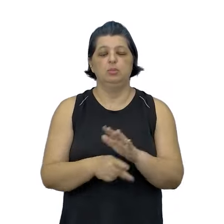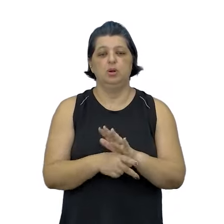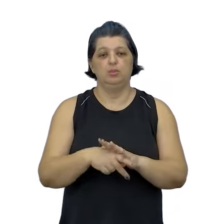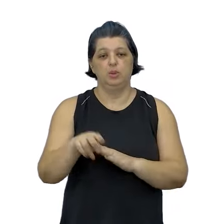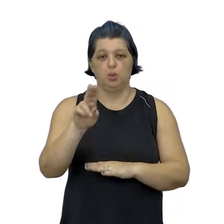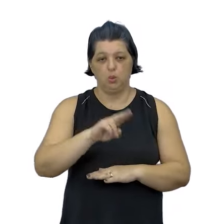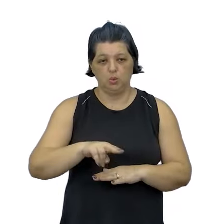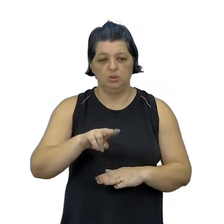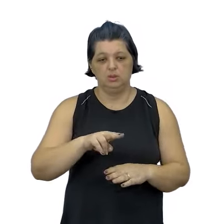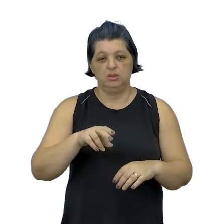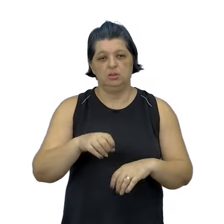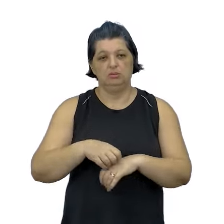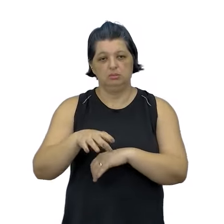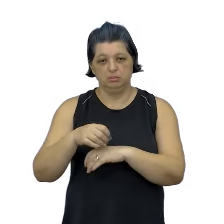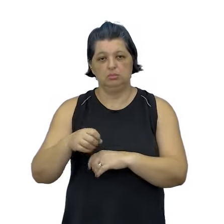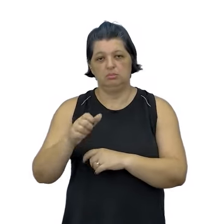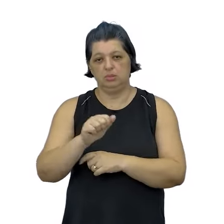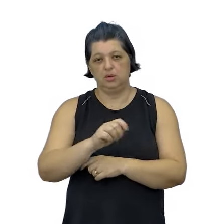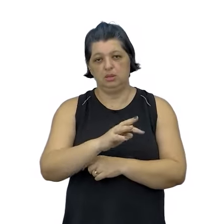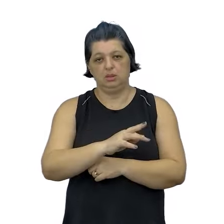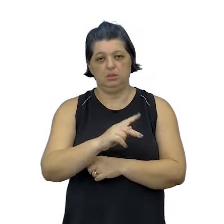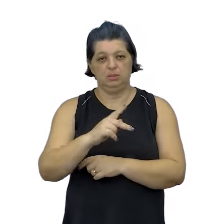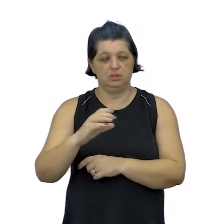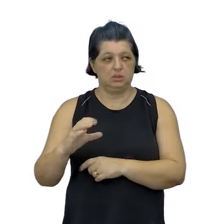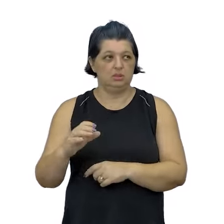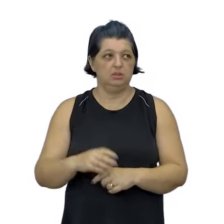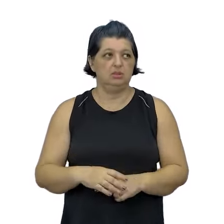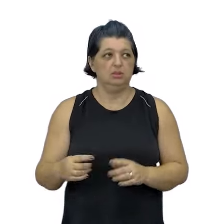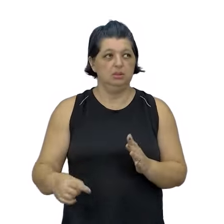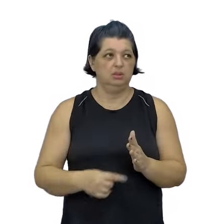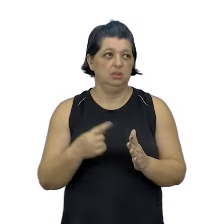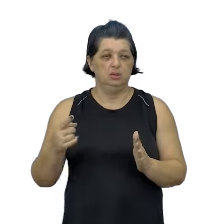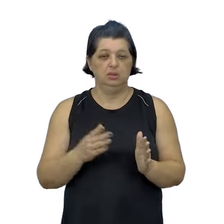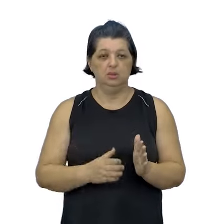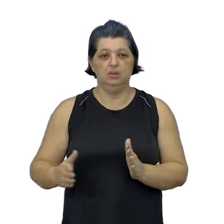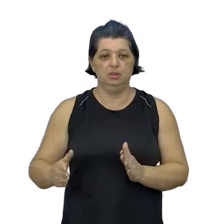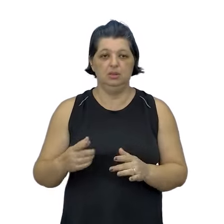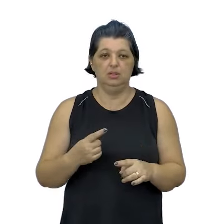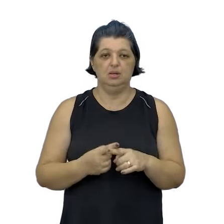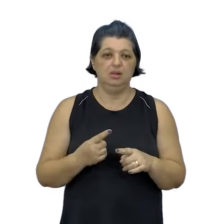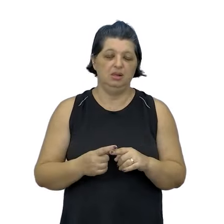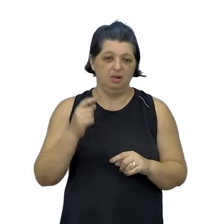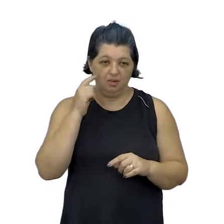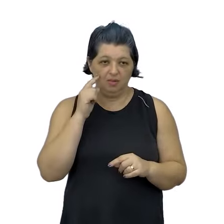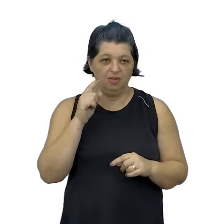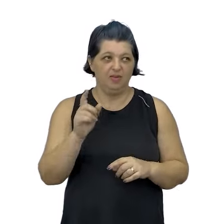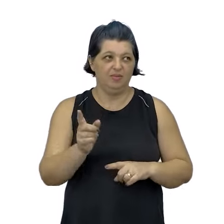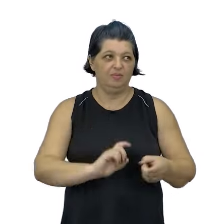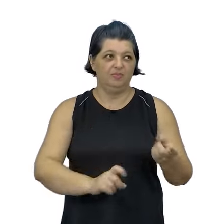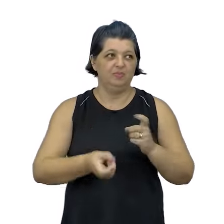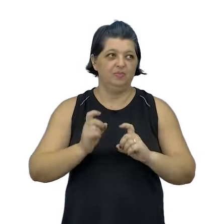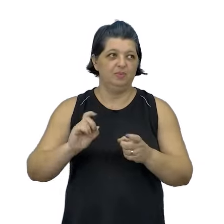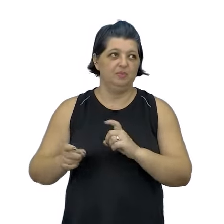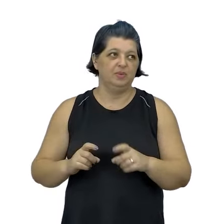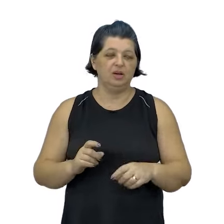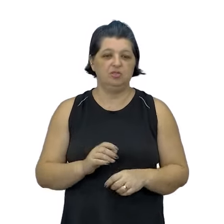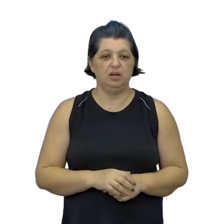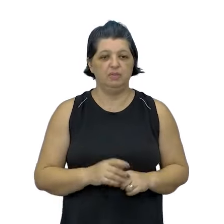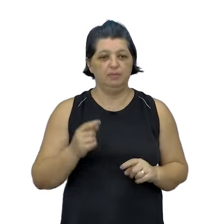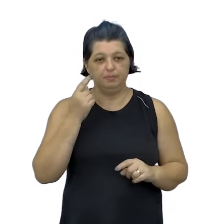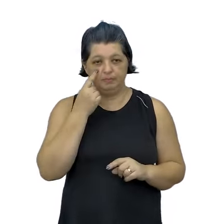de orientações para vocês no ATPC. Então, nessa primeira etapa, vocês vão reunir com seus pares para discutir as